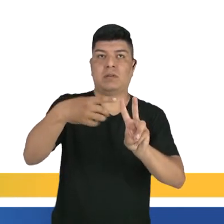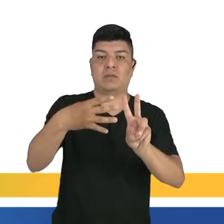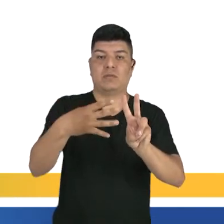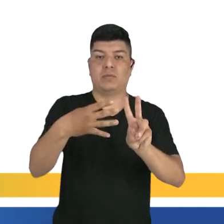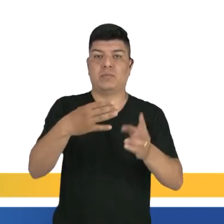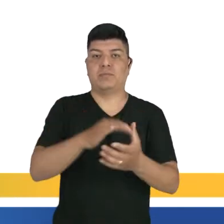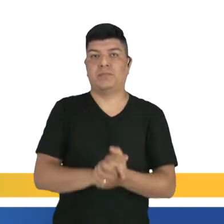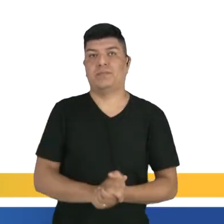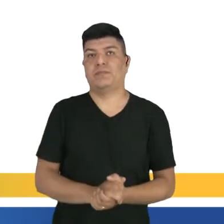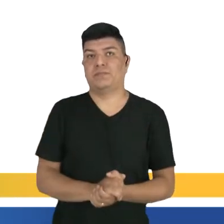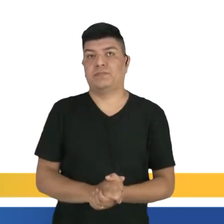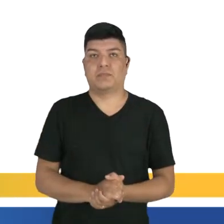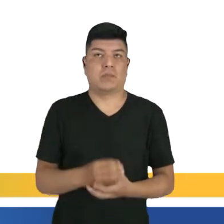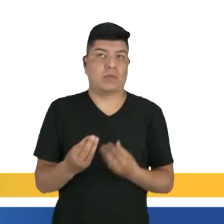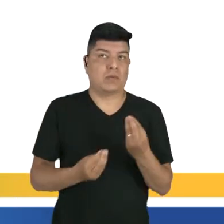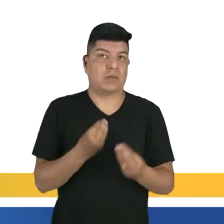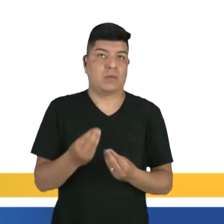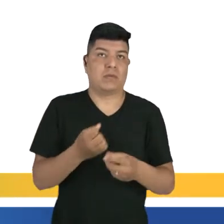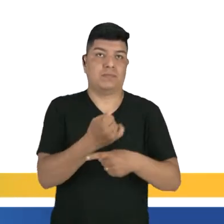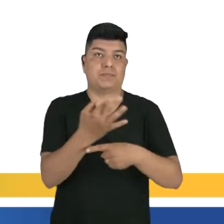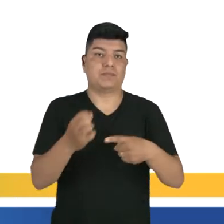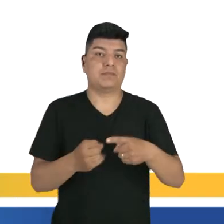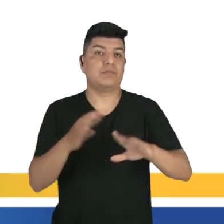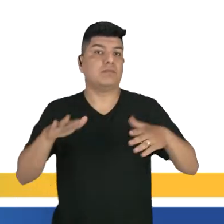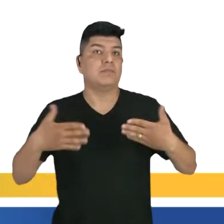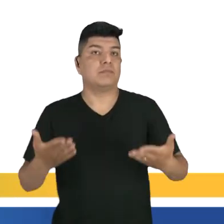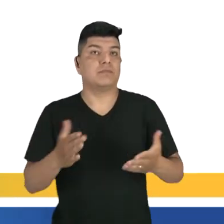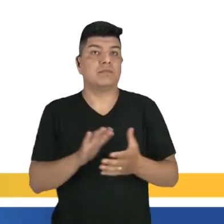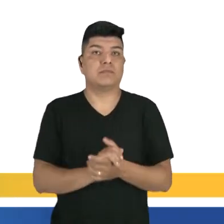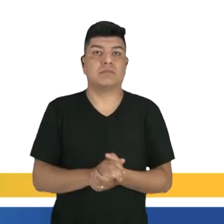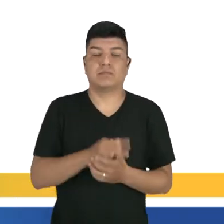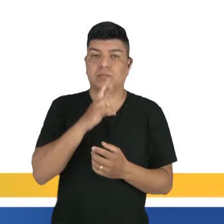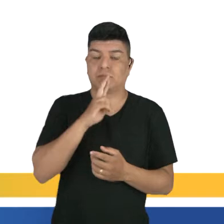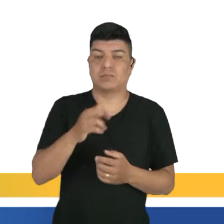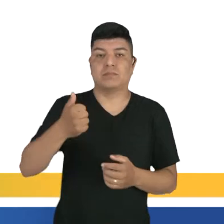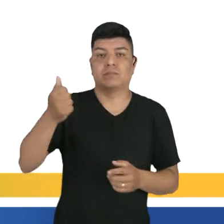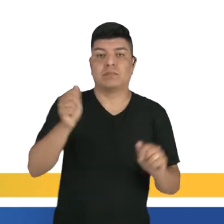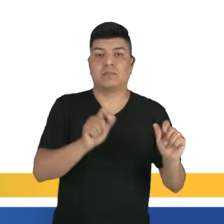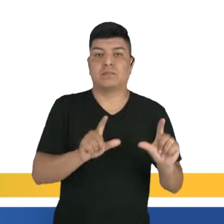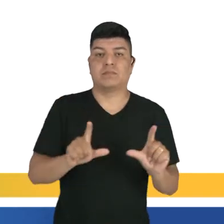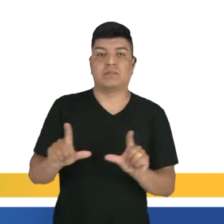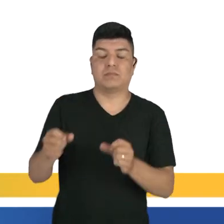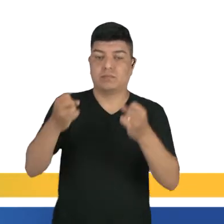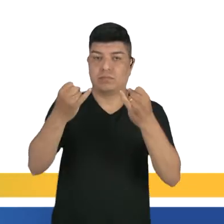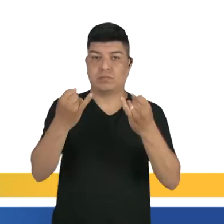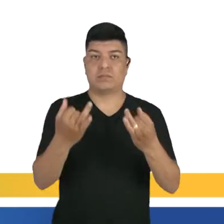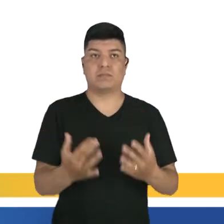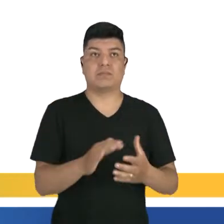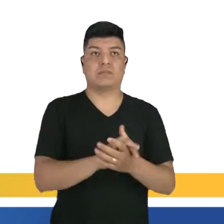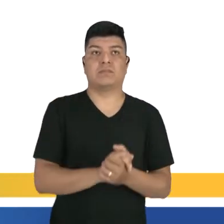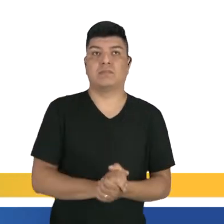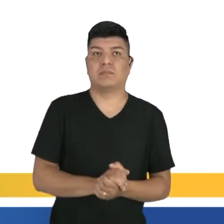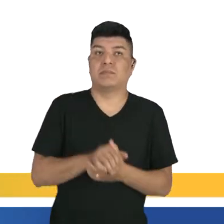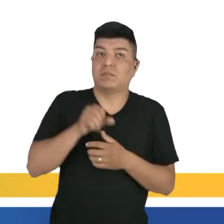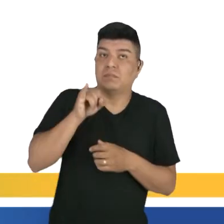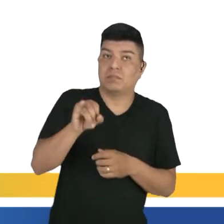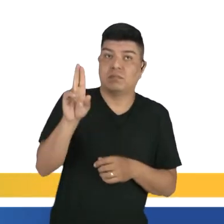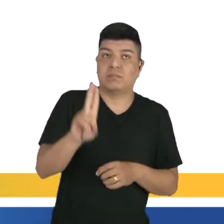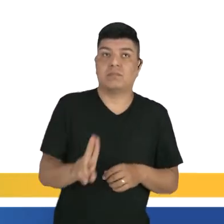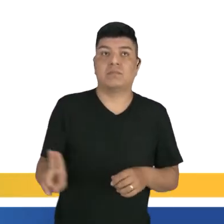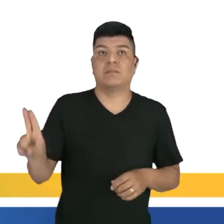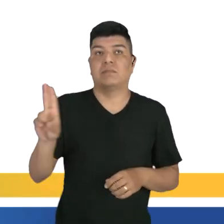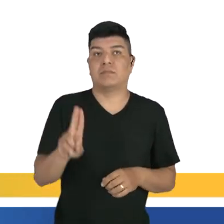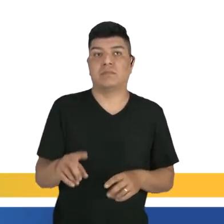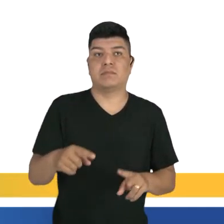vamos lá. Eu vou usar agora o segundo resultado que nós vimos lá no primeiro slide de explicação. Se eu pegar a